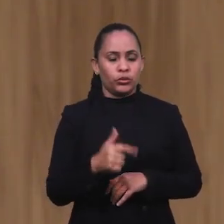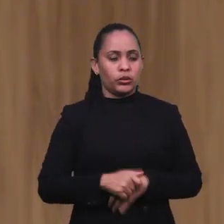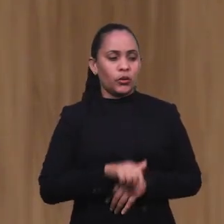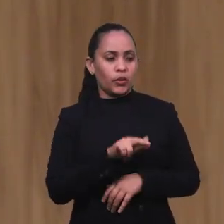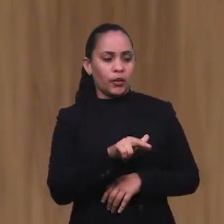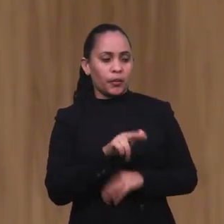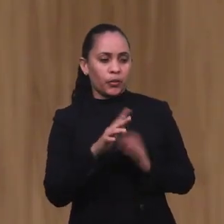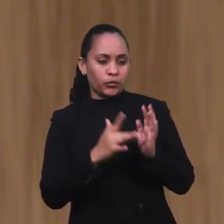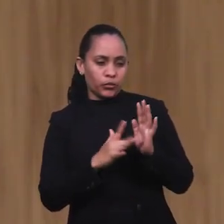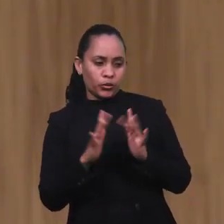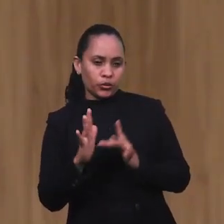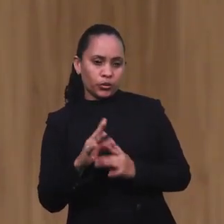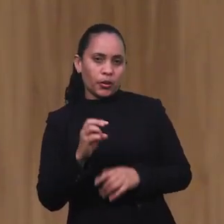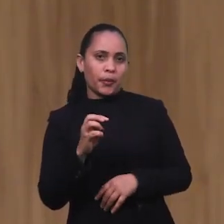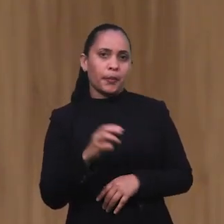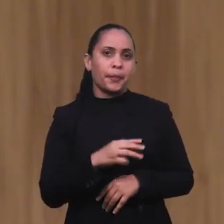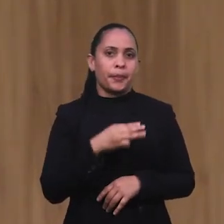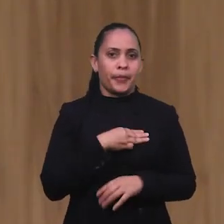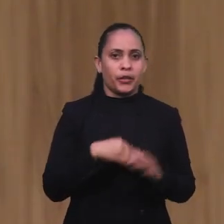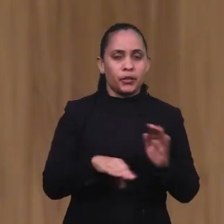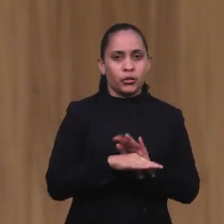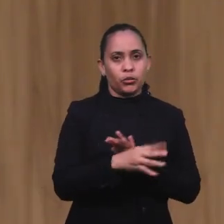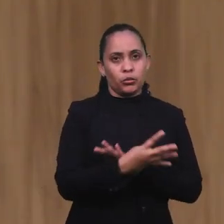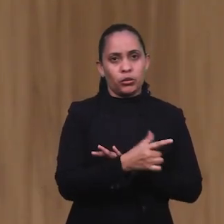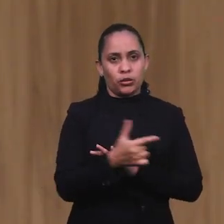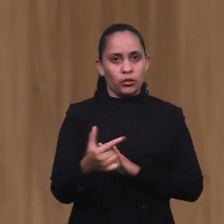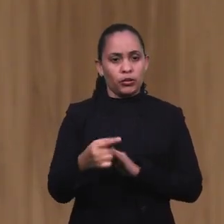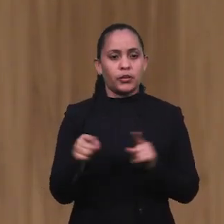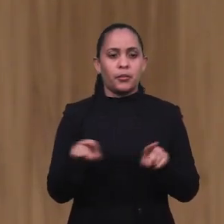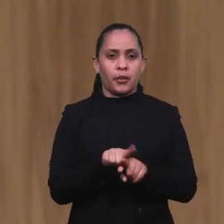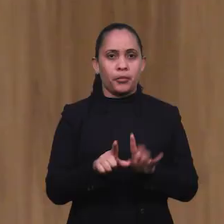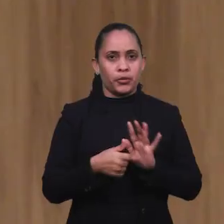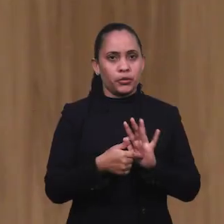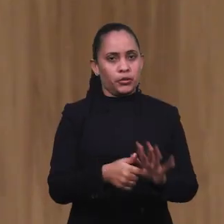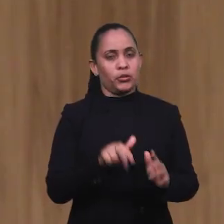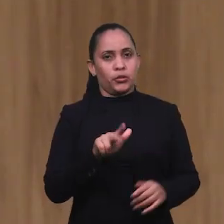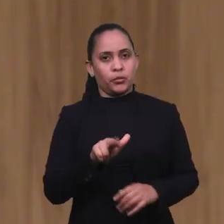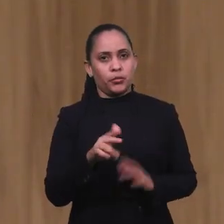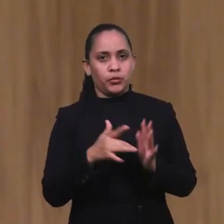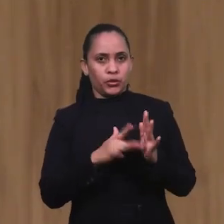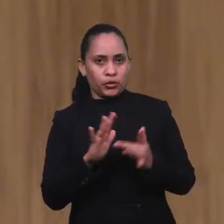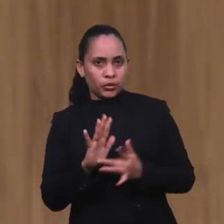os irmãos de Jesus, Mateus 12:46, falando dos irmãos de Jesus,